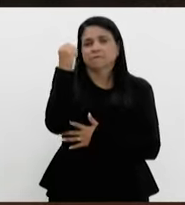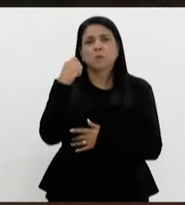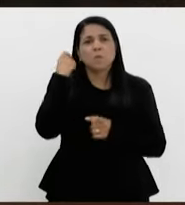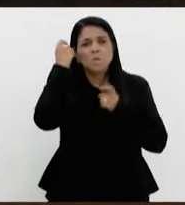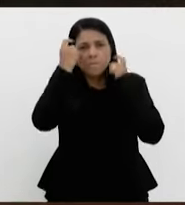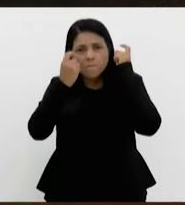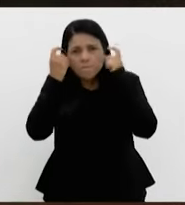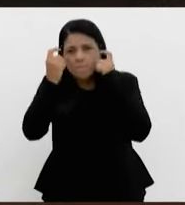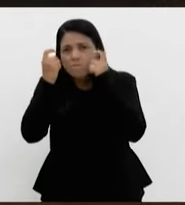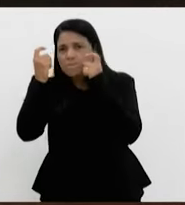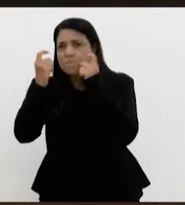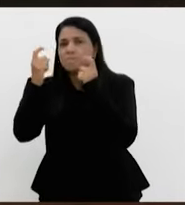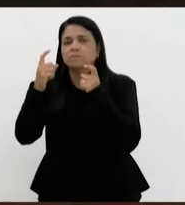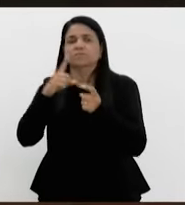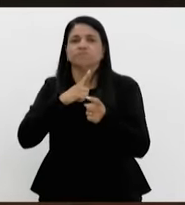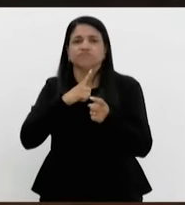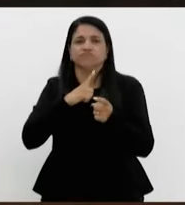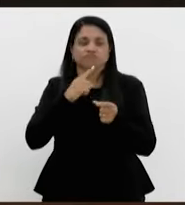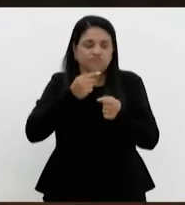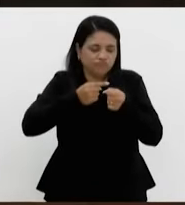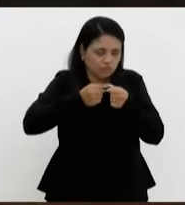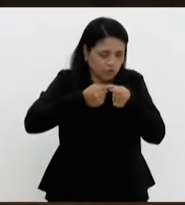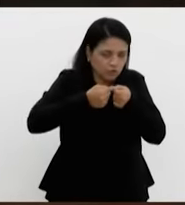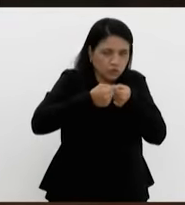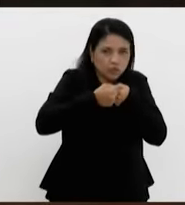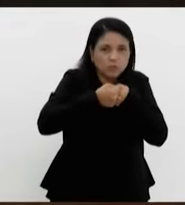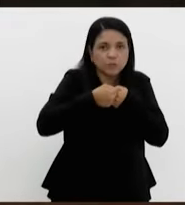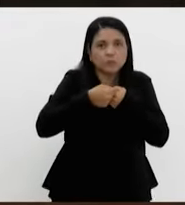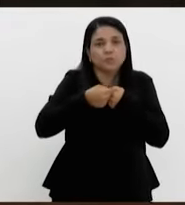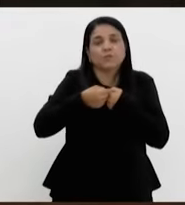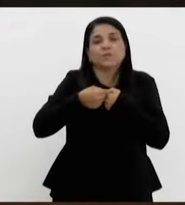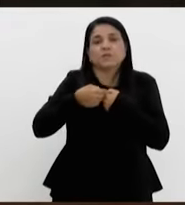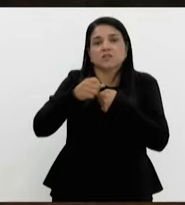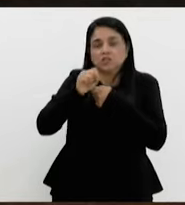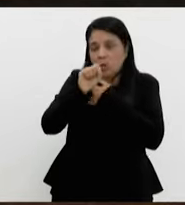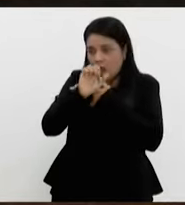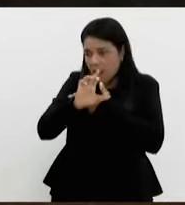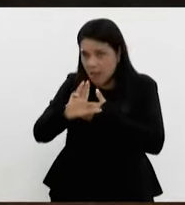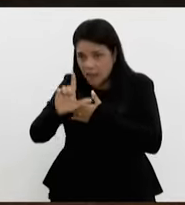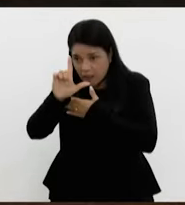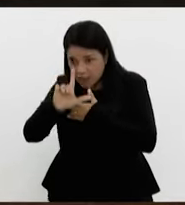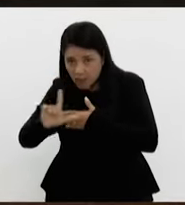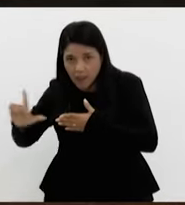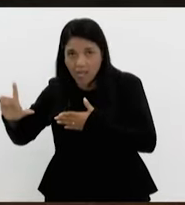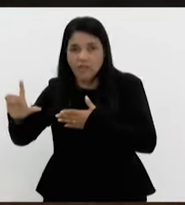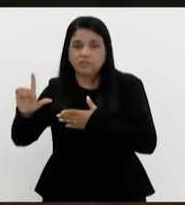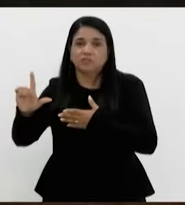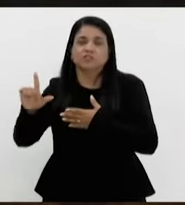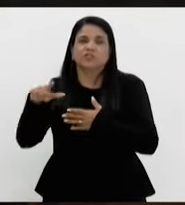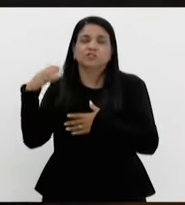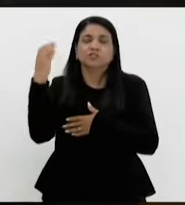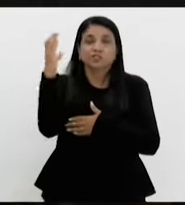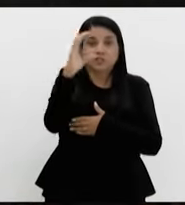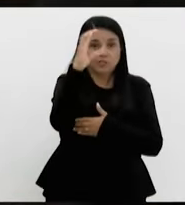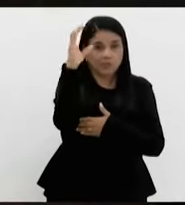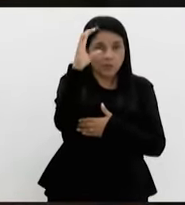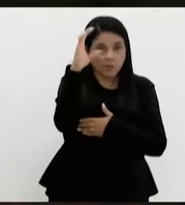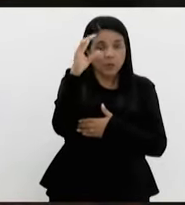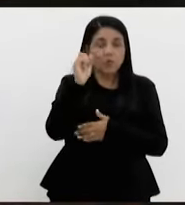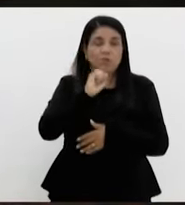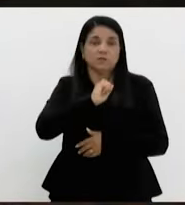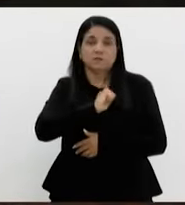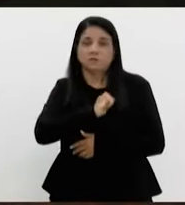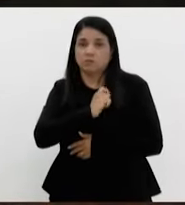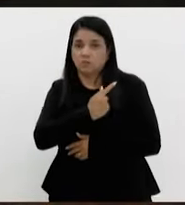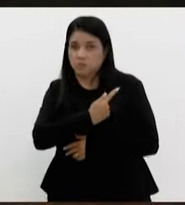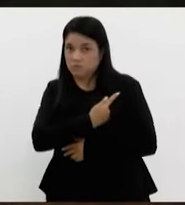preocupação aos municípios da região leste fluminense do estado do Rio de Janeiro, a Niterói, a São